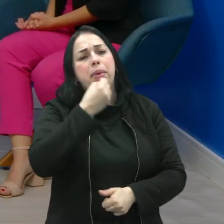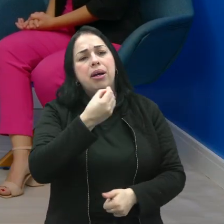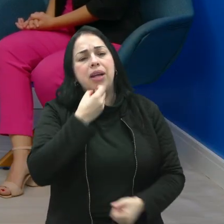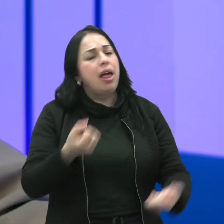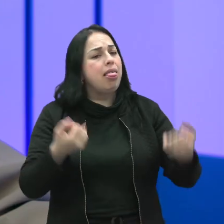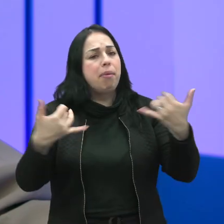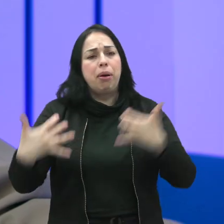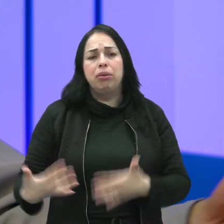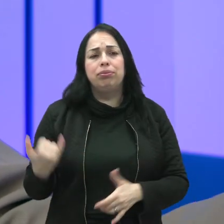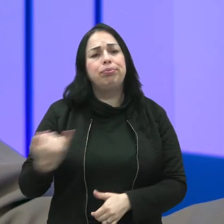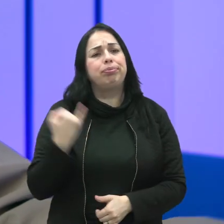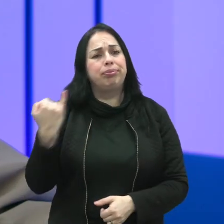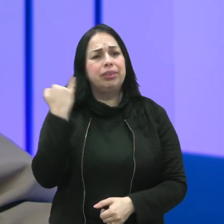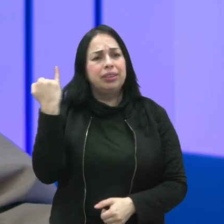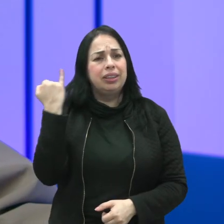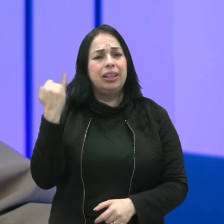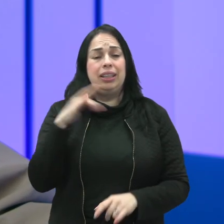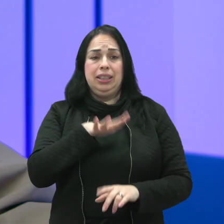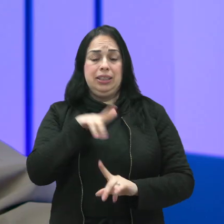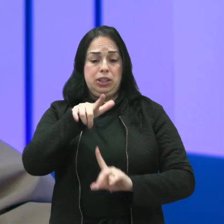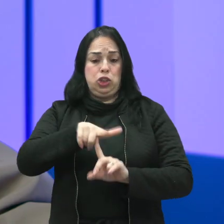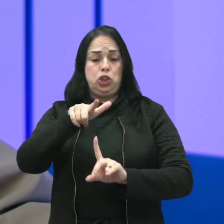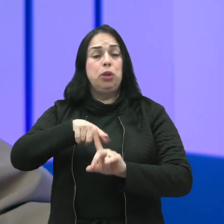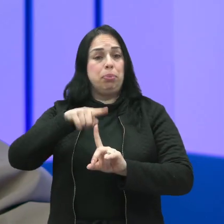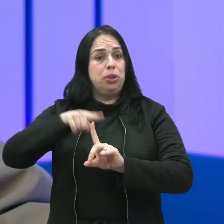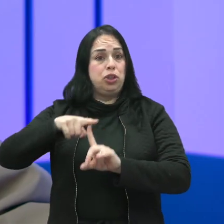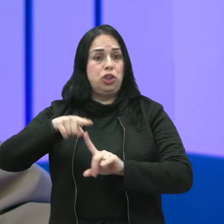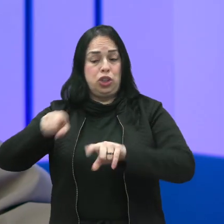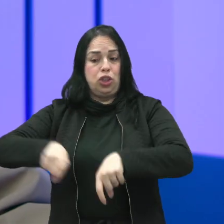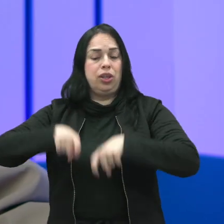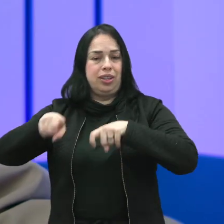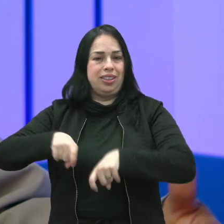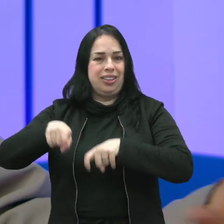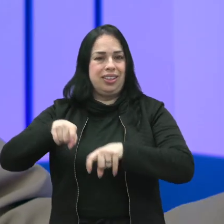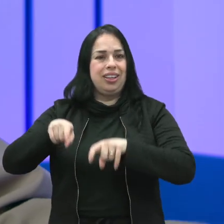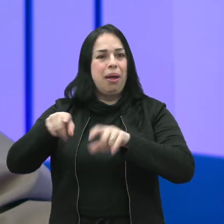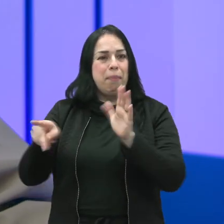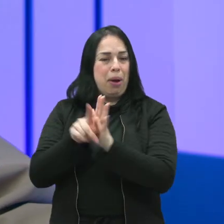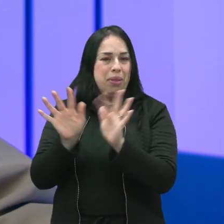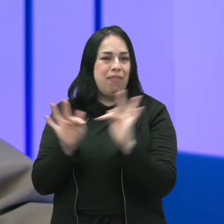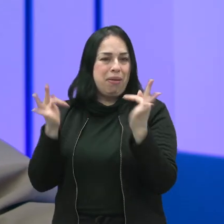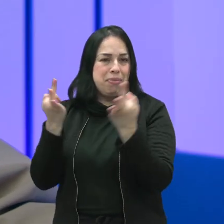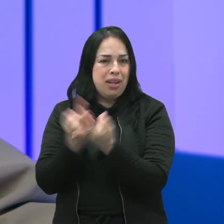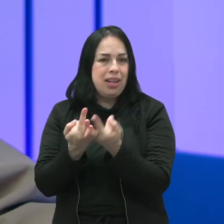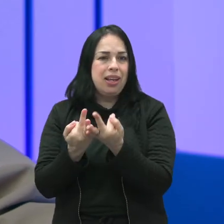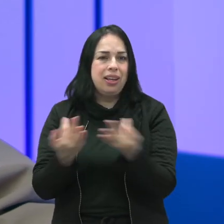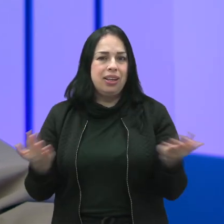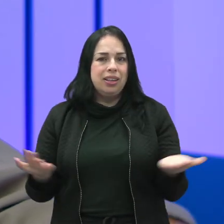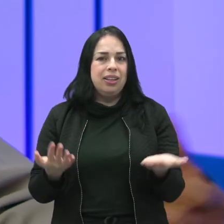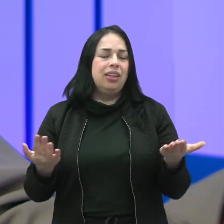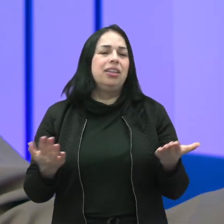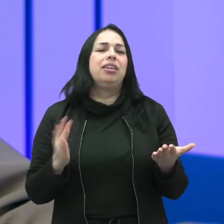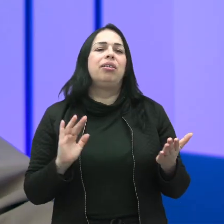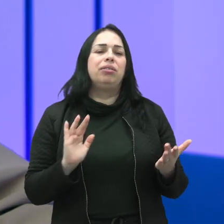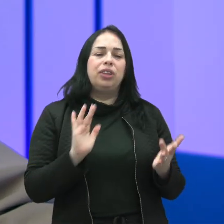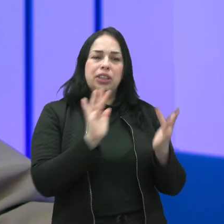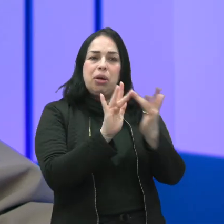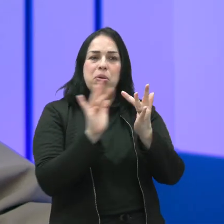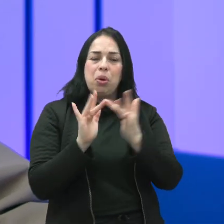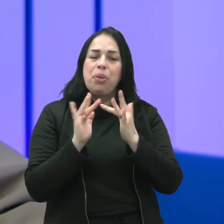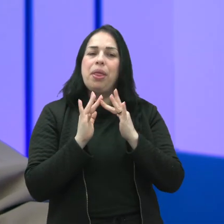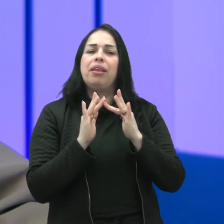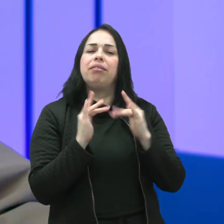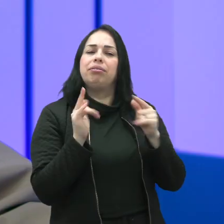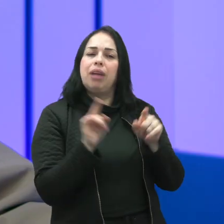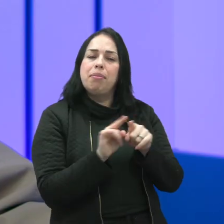que é muito importante a gente falar um pouco desse tipo de agricultura que é hoje feita no Brasil, né? E ela está se desenvolvendo no mundo todo, né? Então a gente tem um contato e a